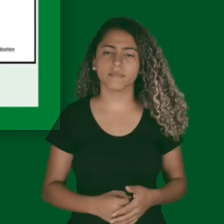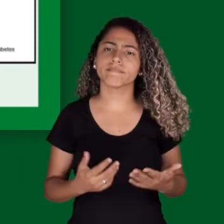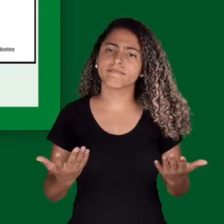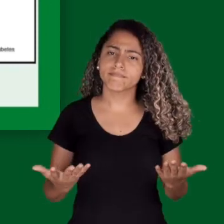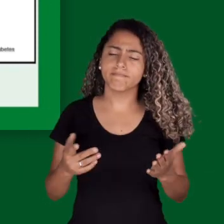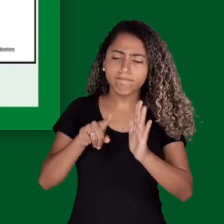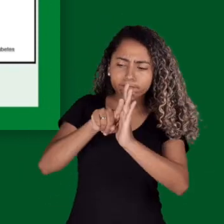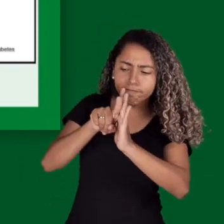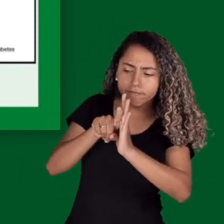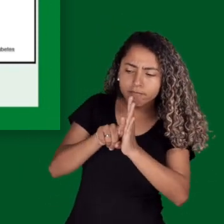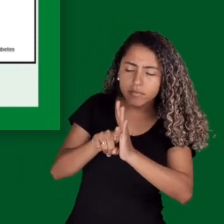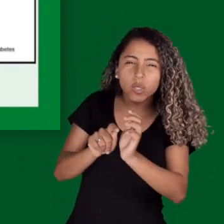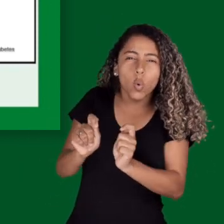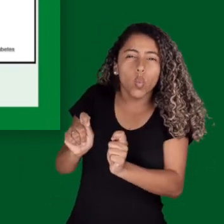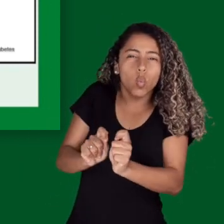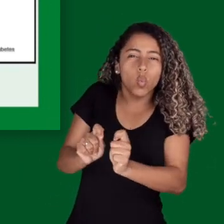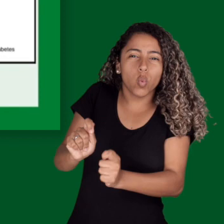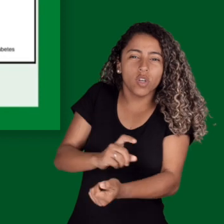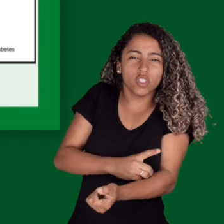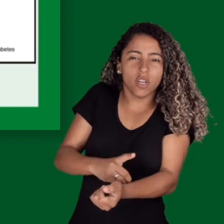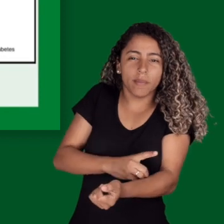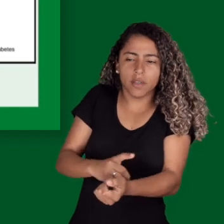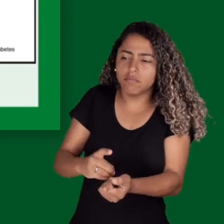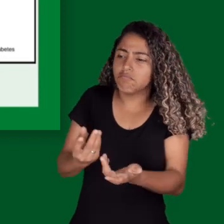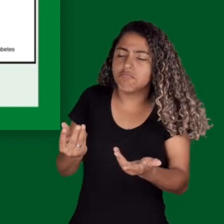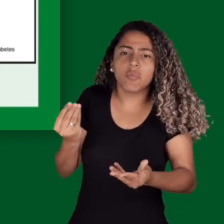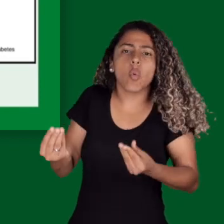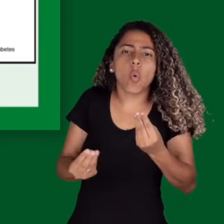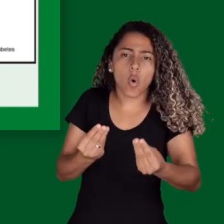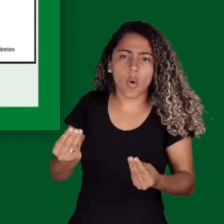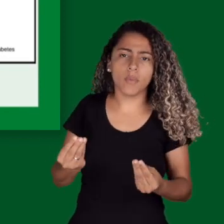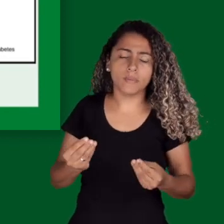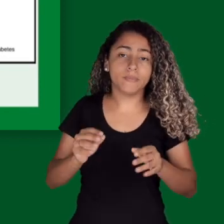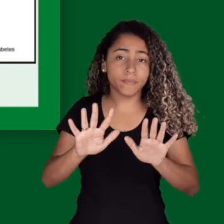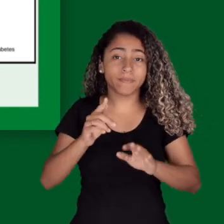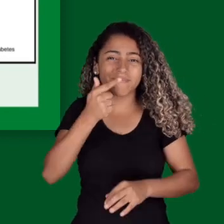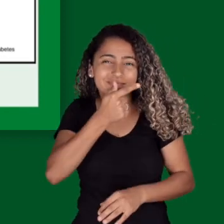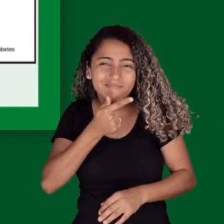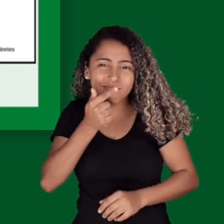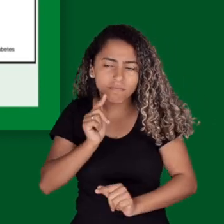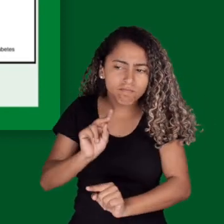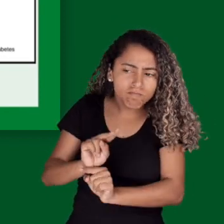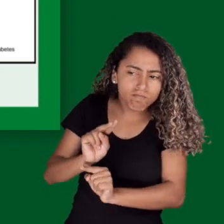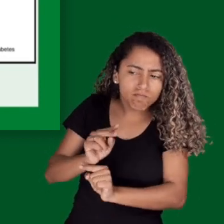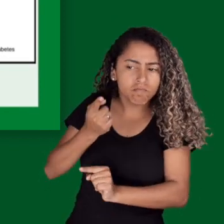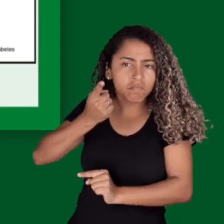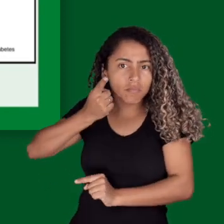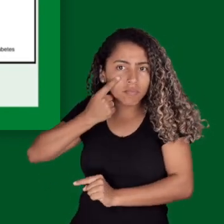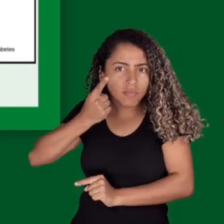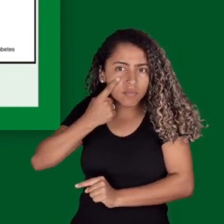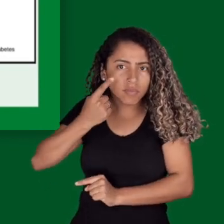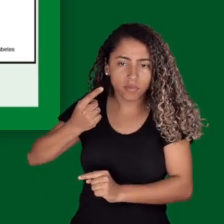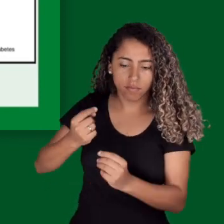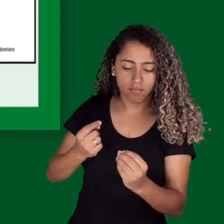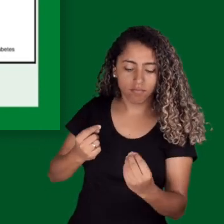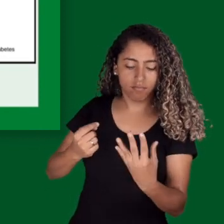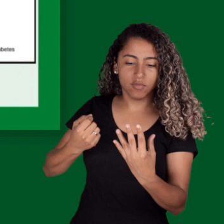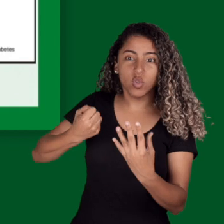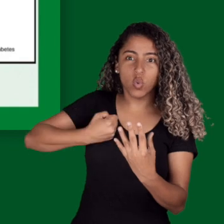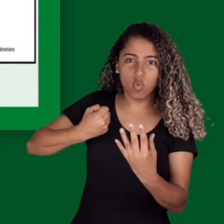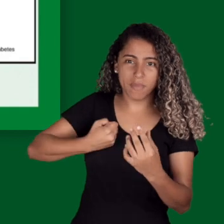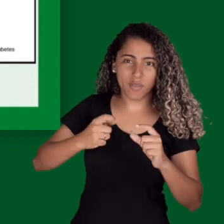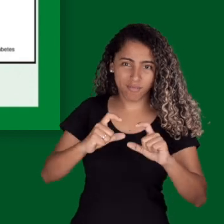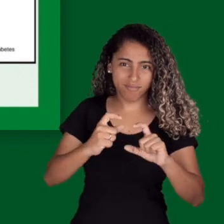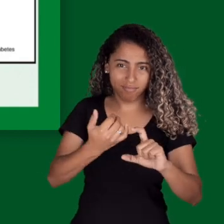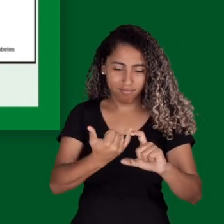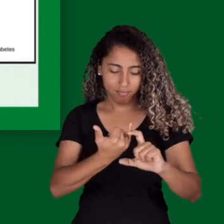Então, aqui, para a gente entender um pouquinho, quais são as metas de controle do diabetes? Porque quando a gente monitora a glicemia, né, quando a